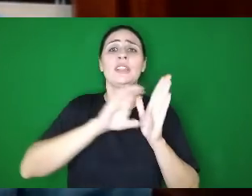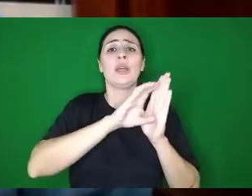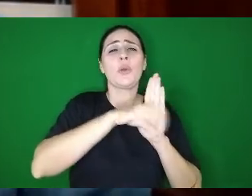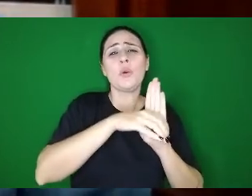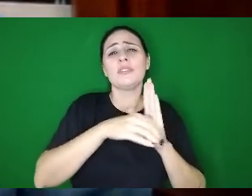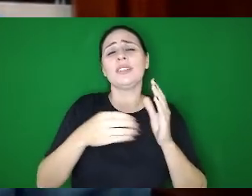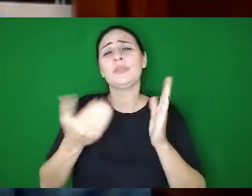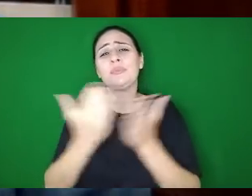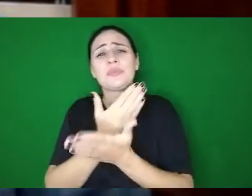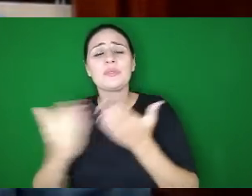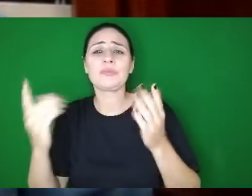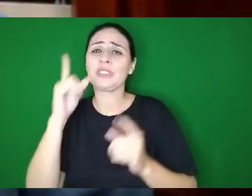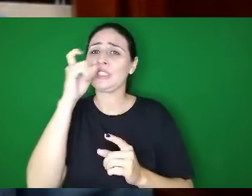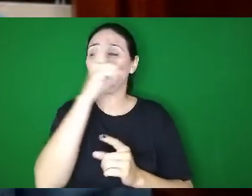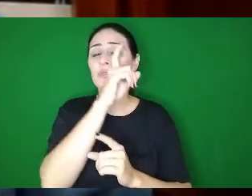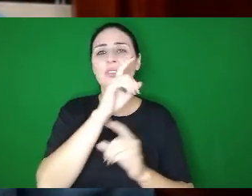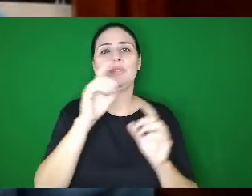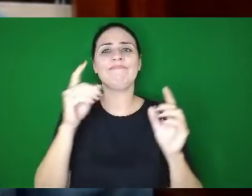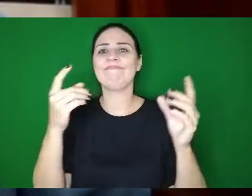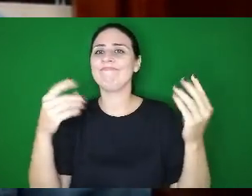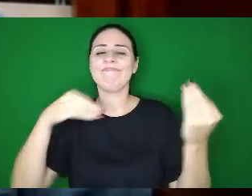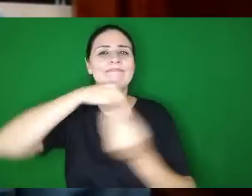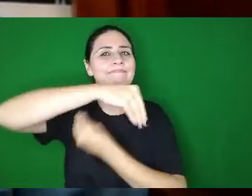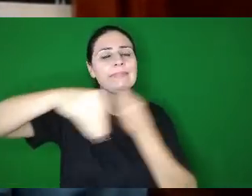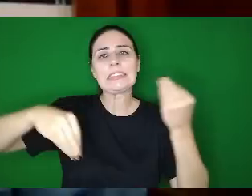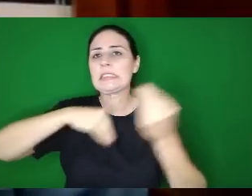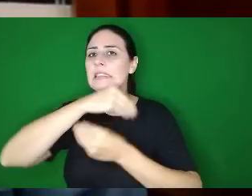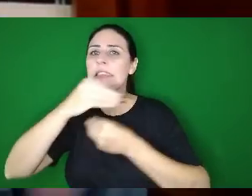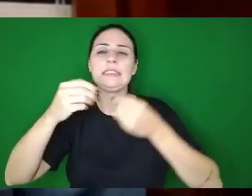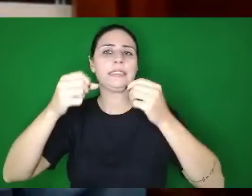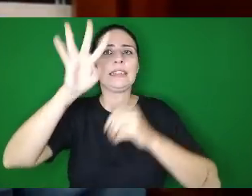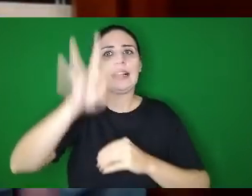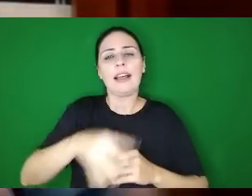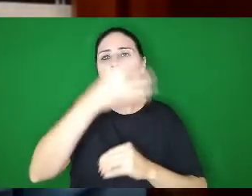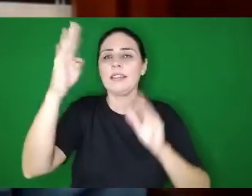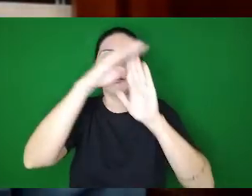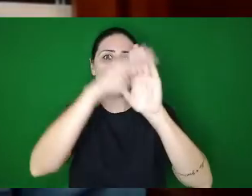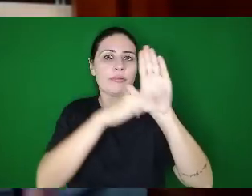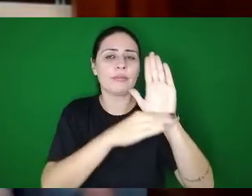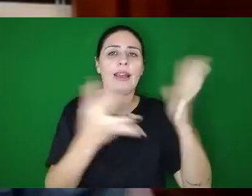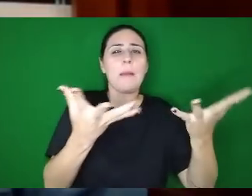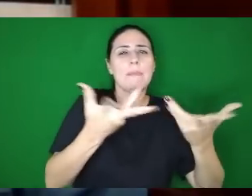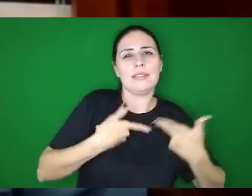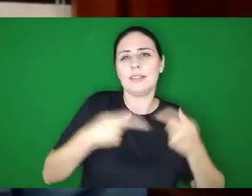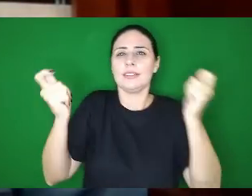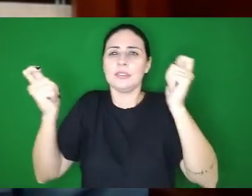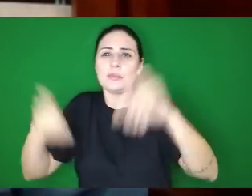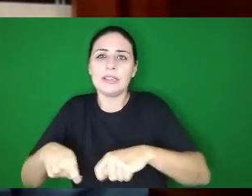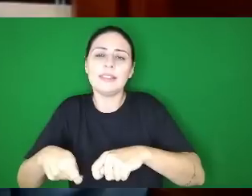diluem, né, naquelas listas e fica nas habilidades e nas competências,